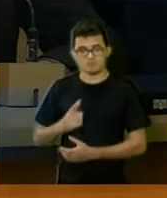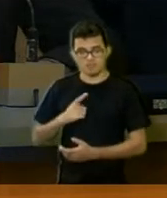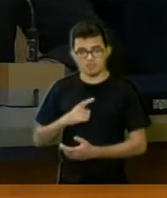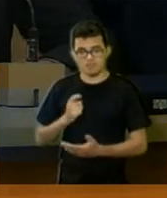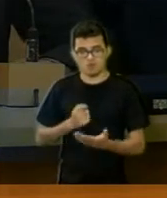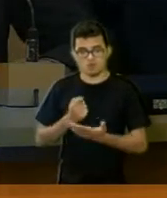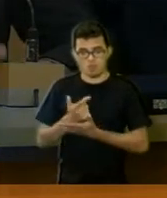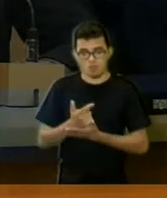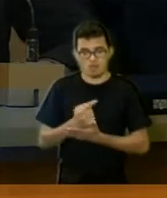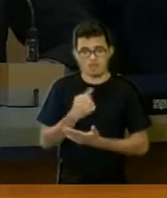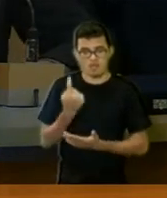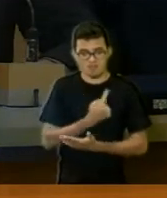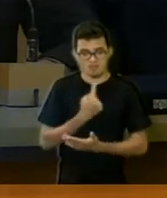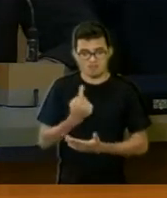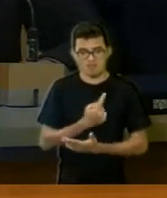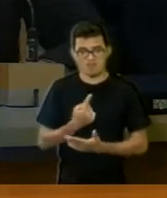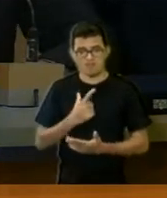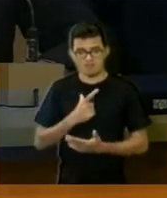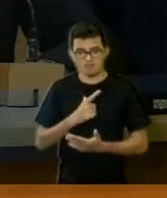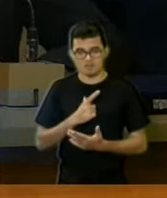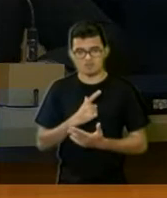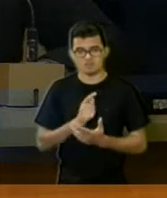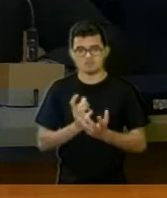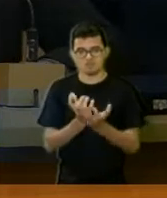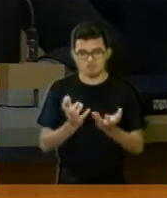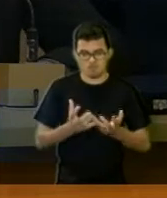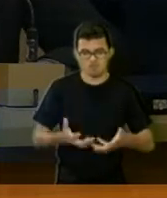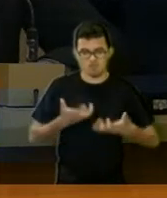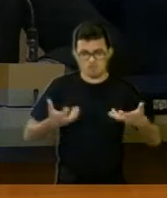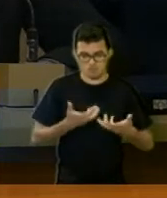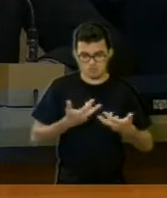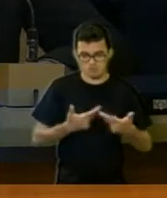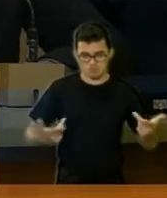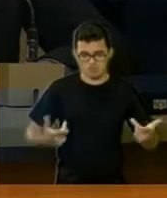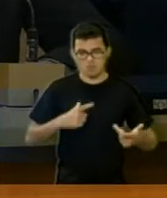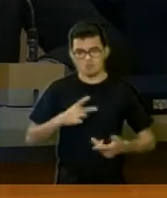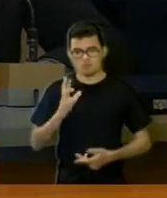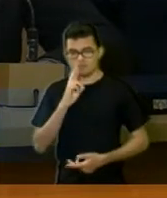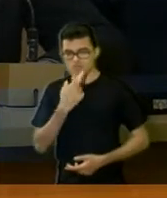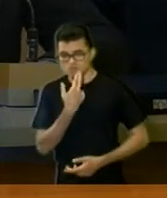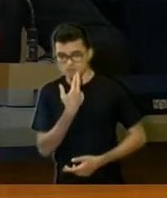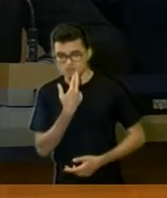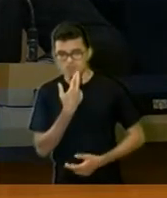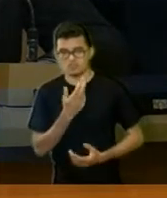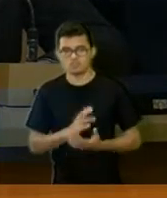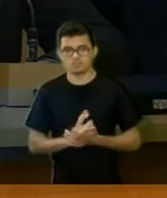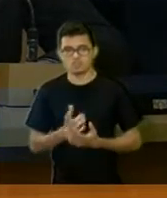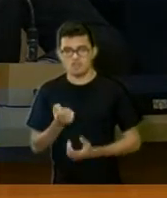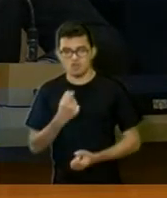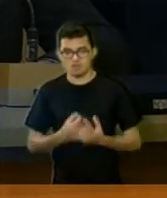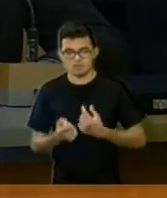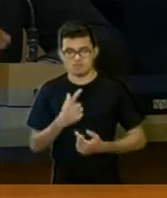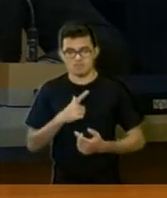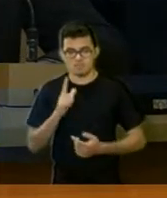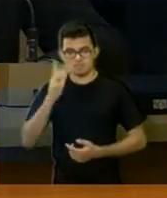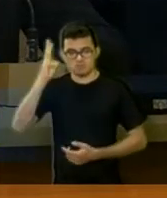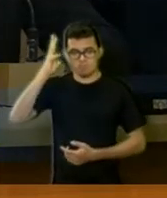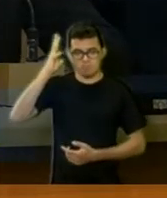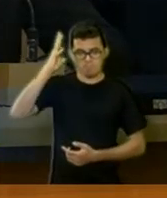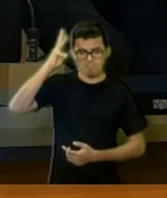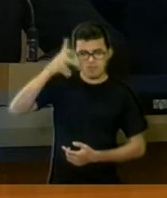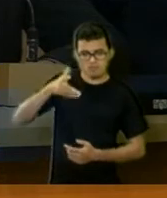comprava as nossas verduras, né, para o seu restaurante. E algumas vezes, de madrugada, a gente foi,